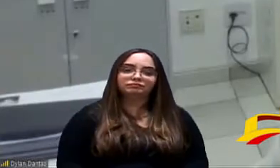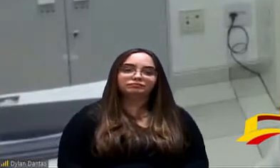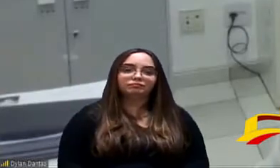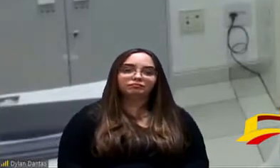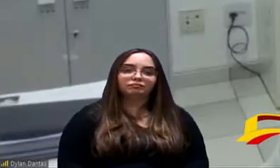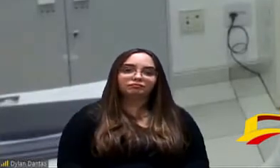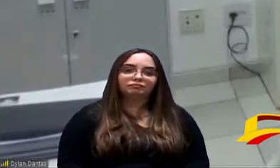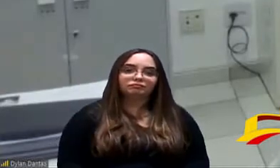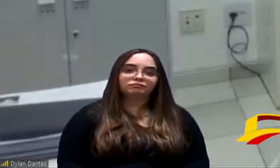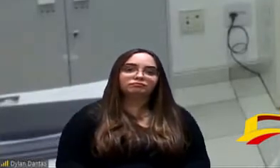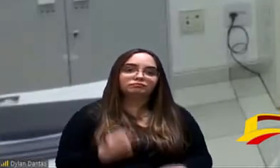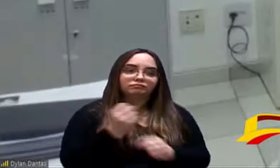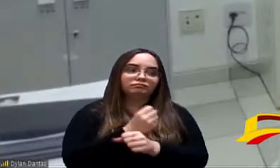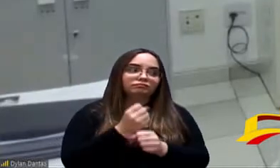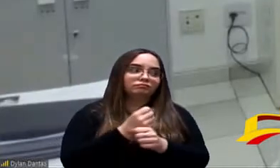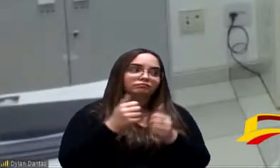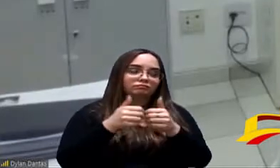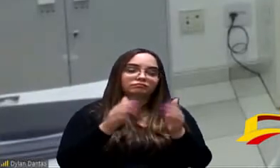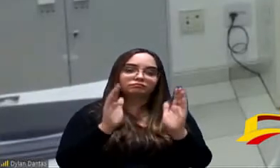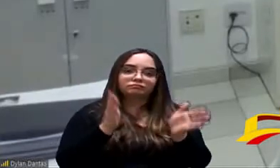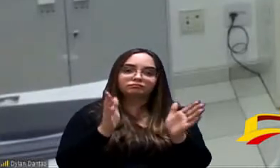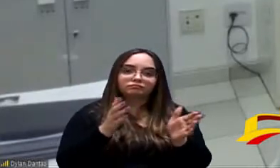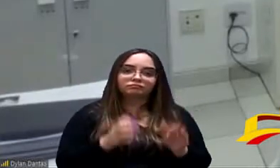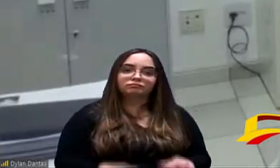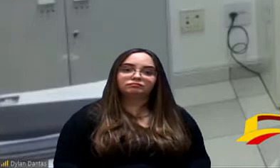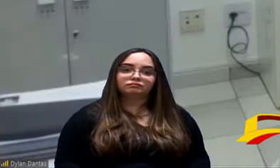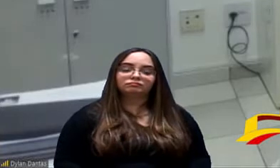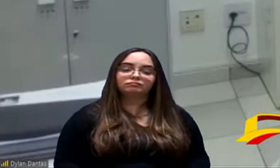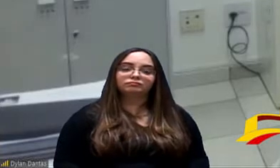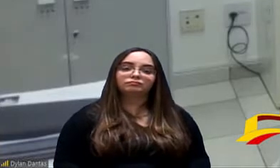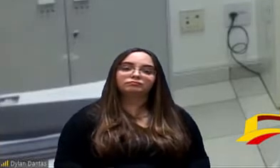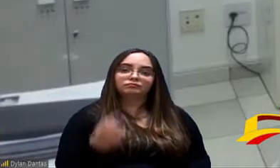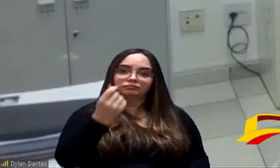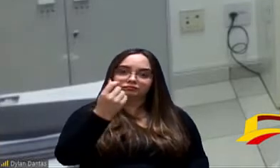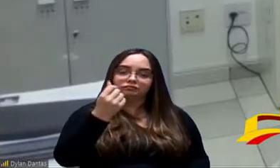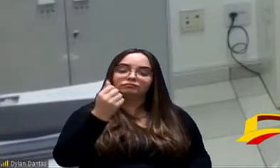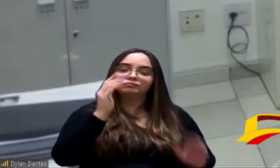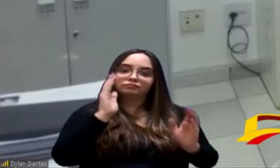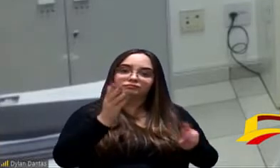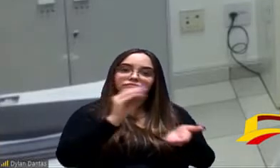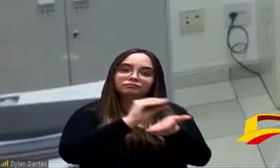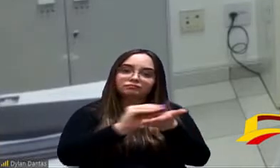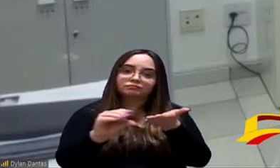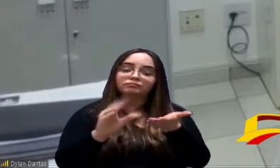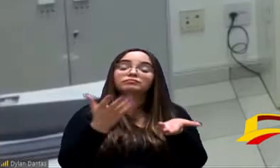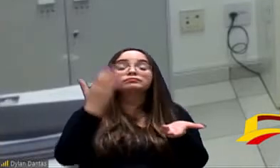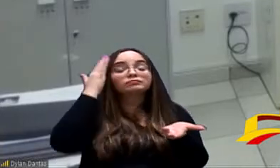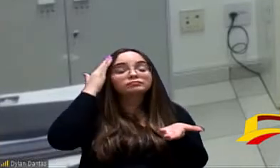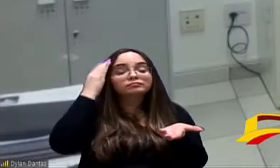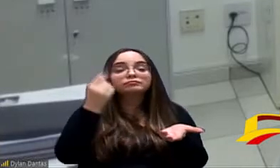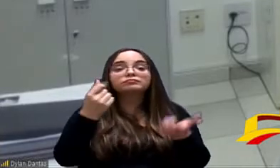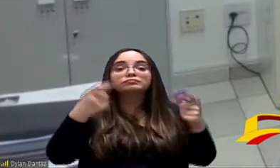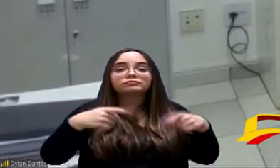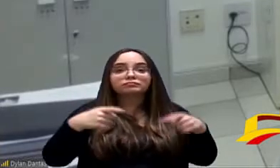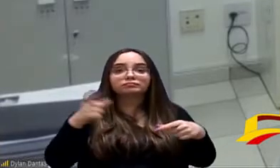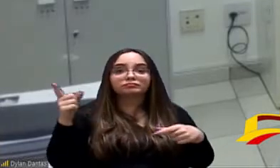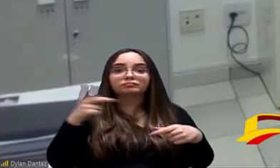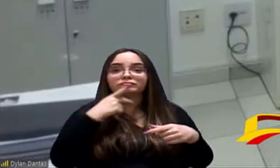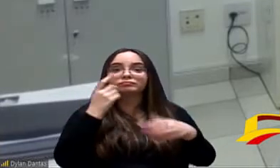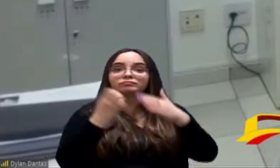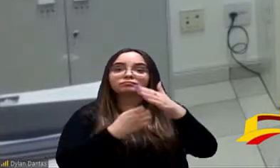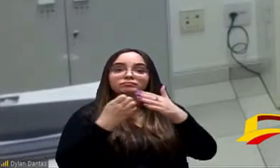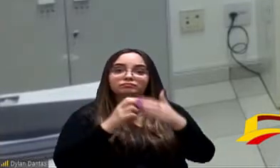E realmente a obra foi iniciada, tá bom? Os valores enviados, e para a gente saber onde foi parar. A vereadora citou a empresa